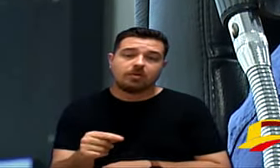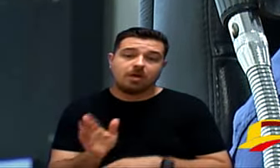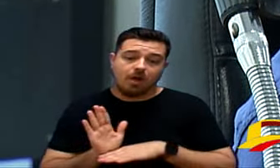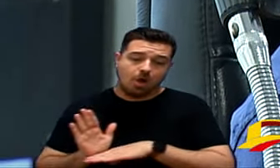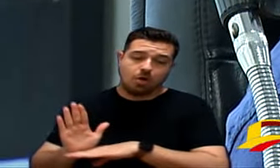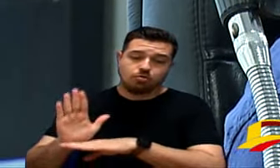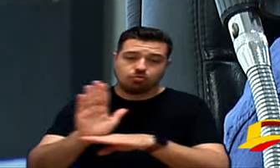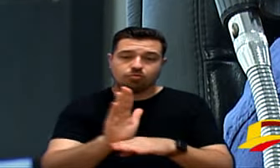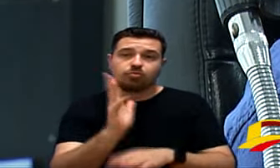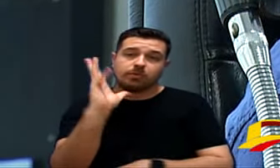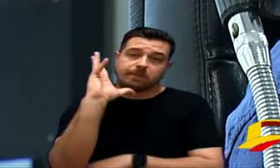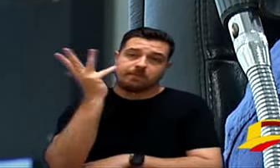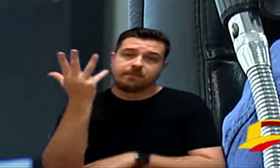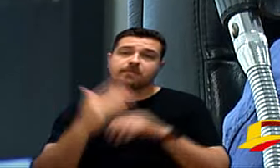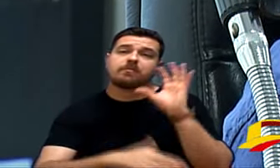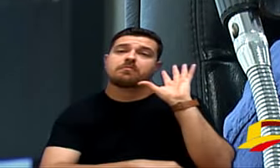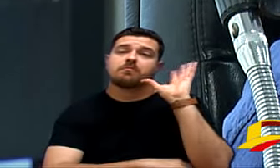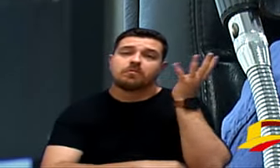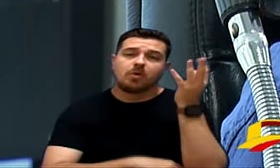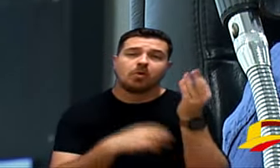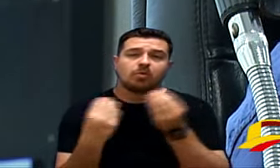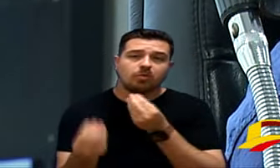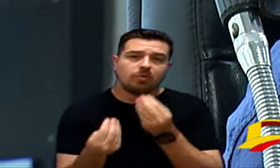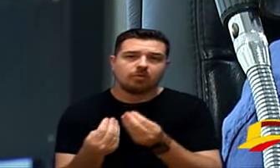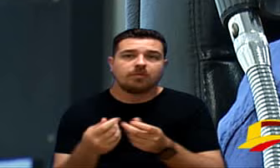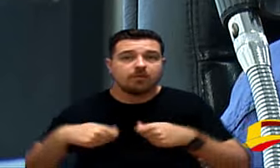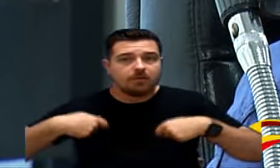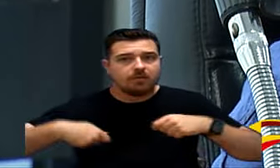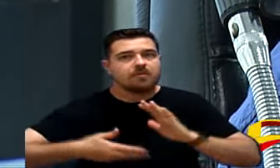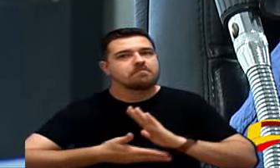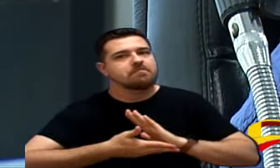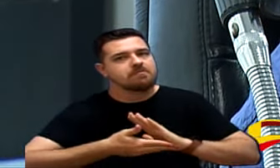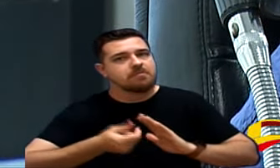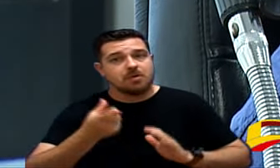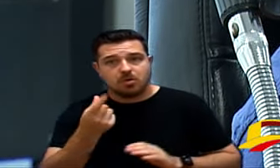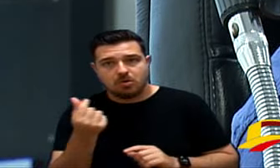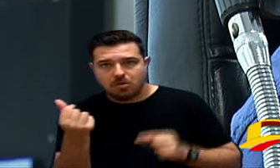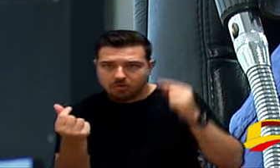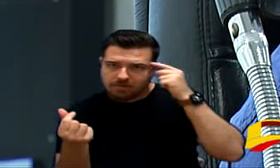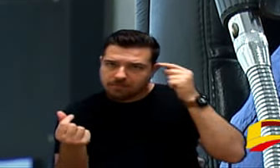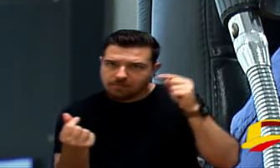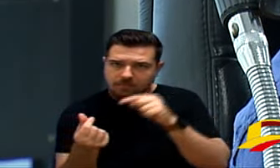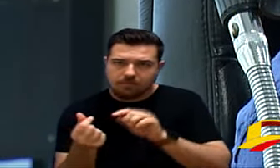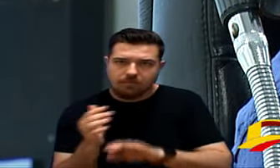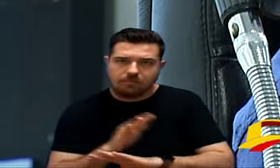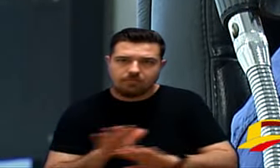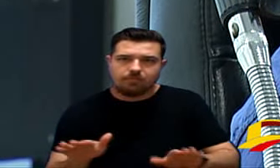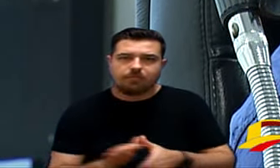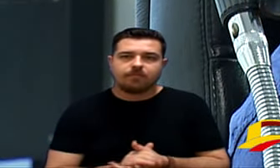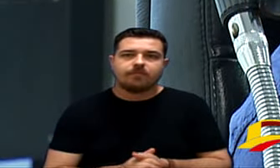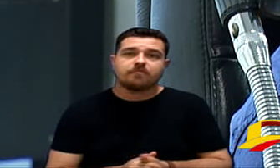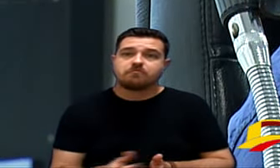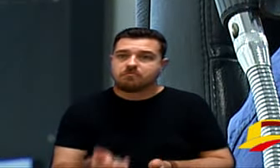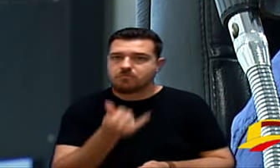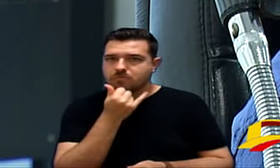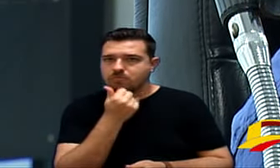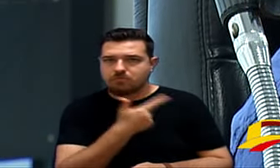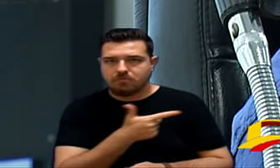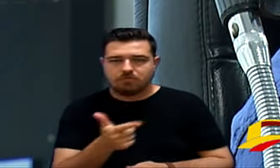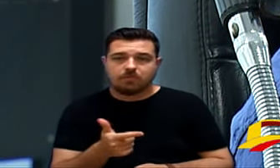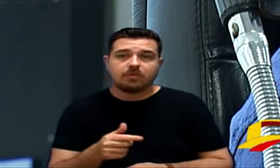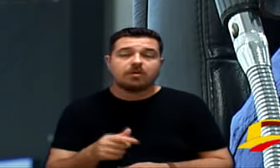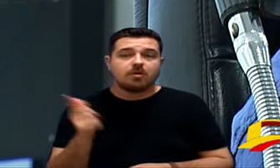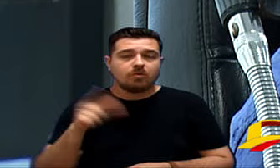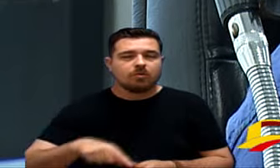isso impacta o nosso meio ambiente então nós precisamos tirar nós temos que parar de ter desculpa e tirar Então esse seria um ponto e